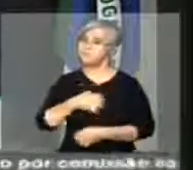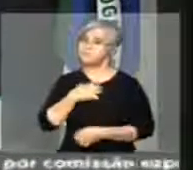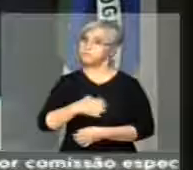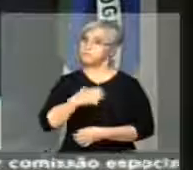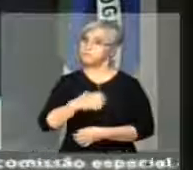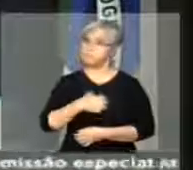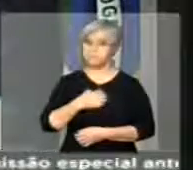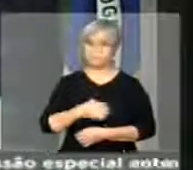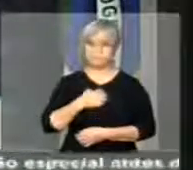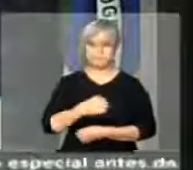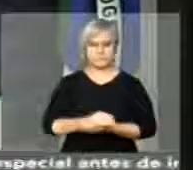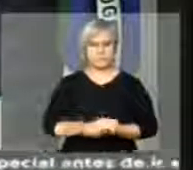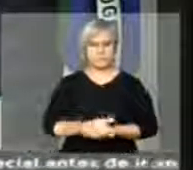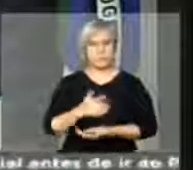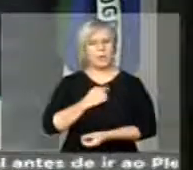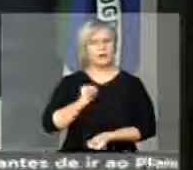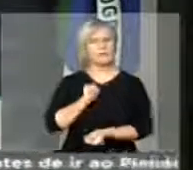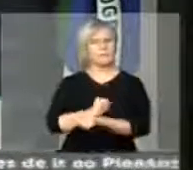Deixei a poeira